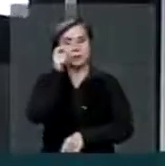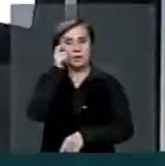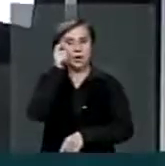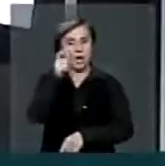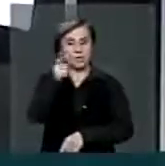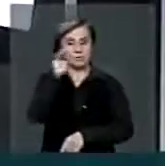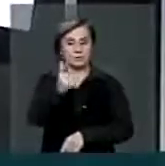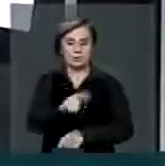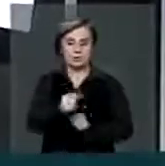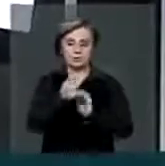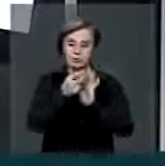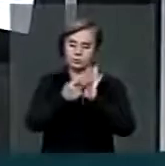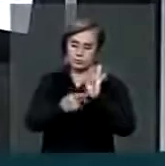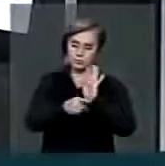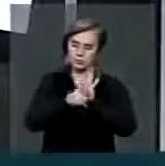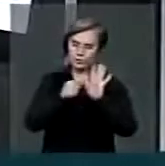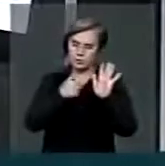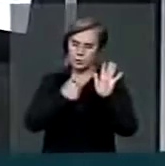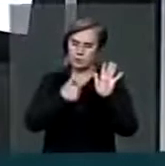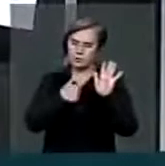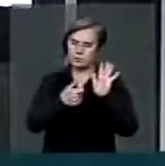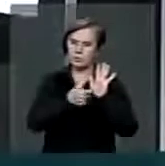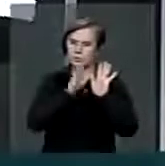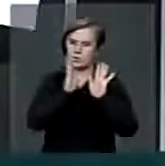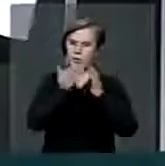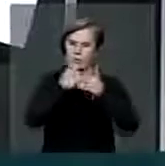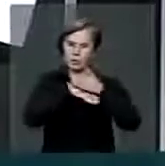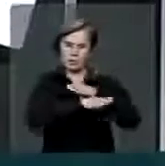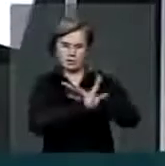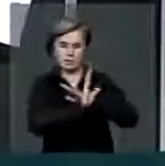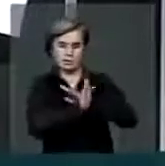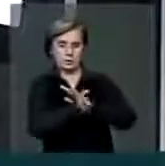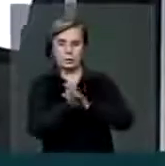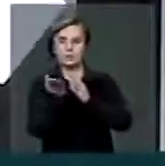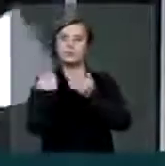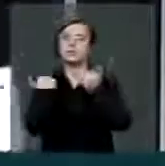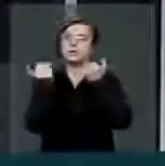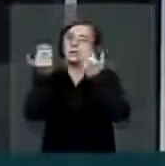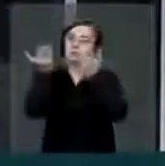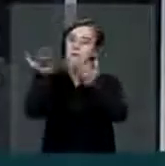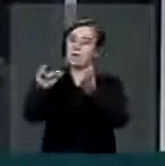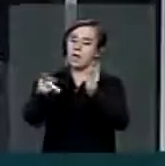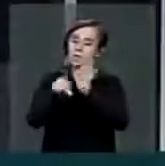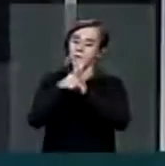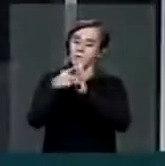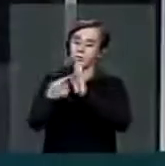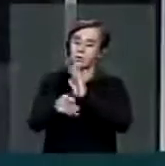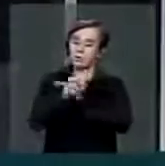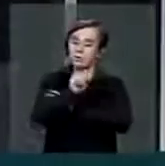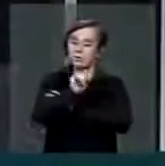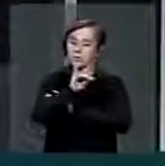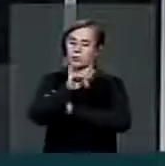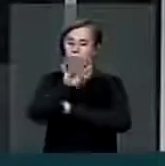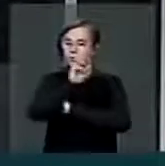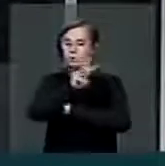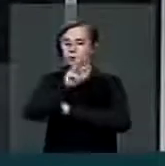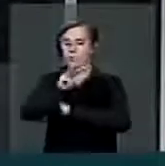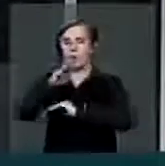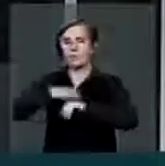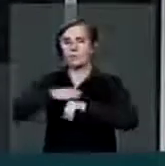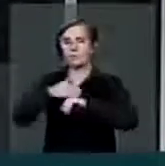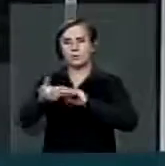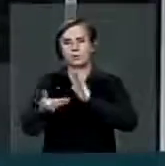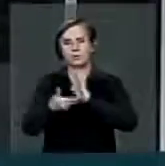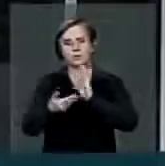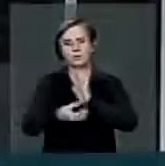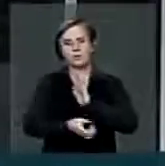nos projetos em tramitação. Você oferece no próprio site da casa uma relação de projetos que